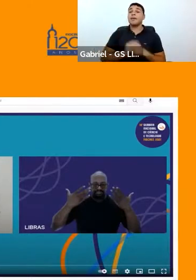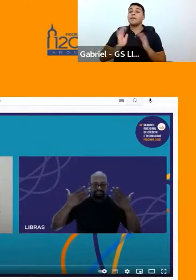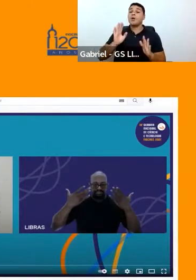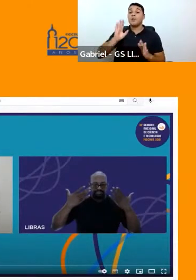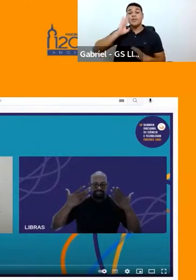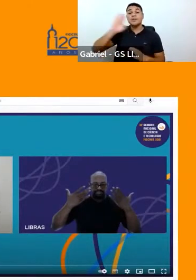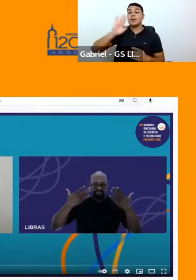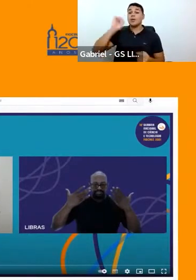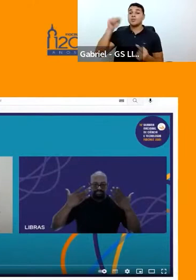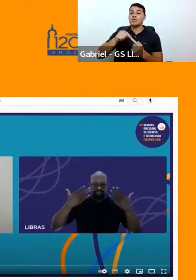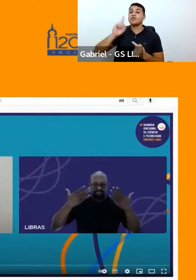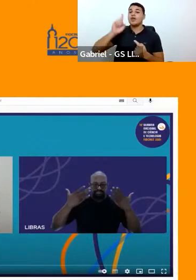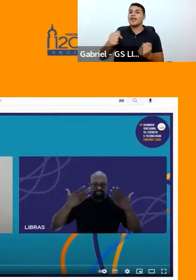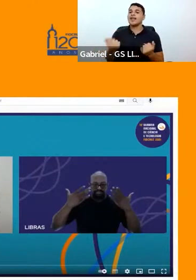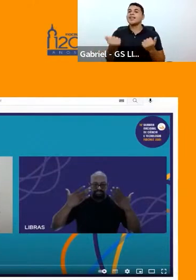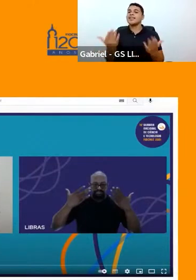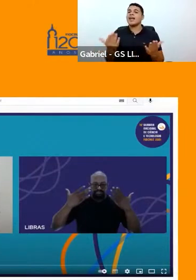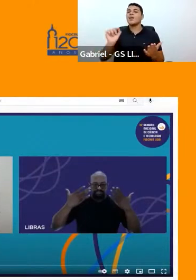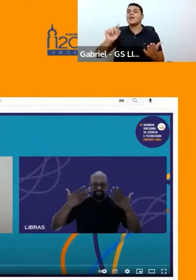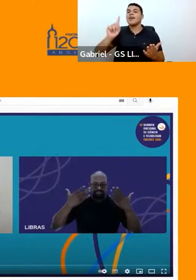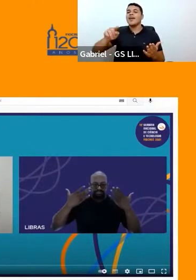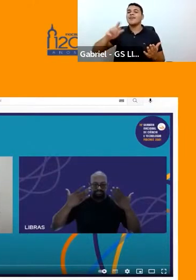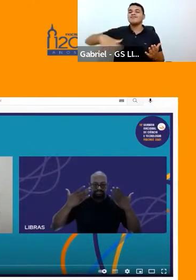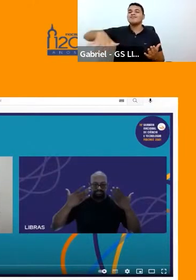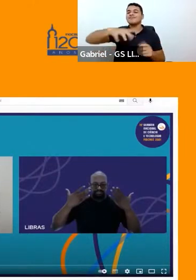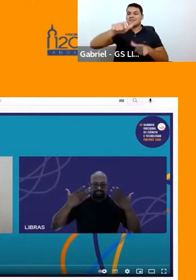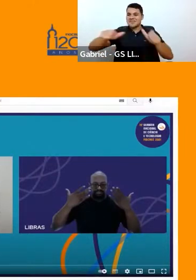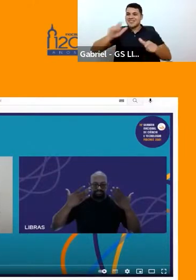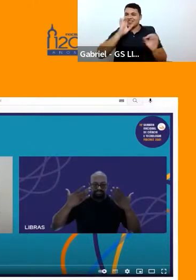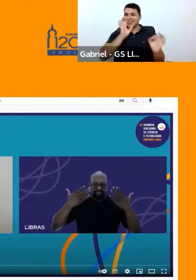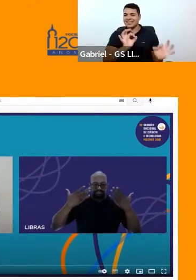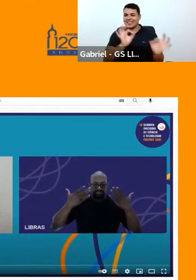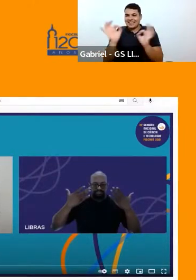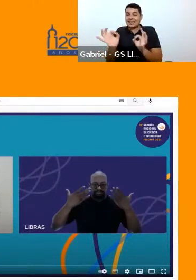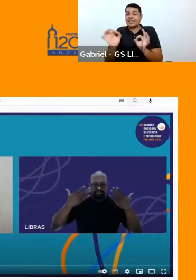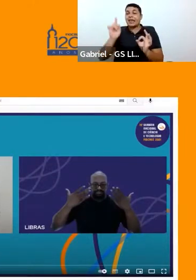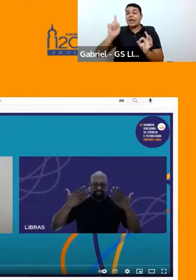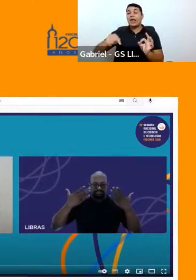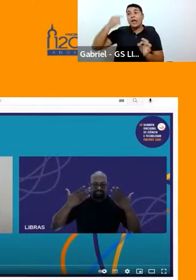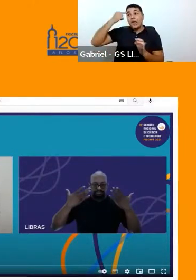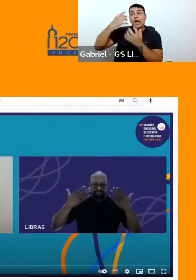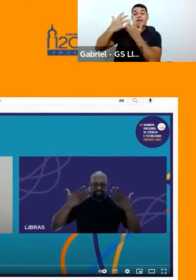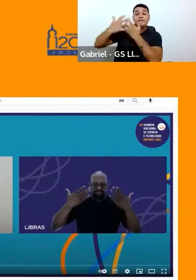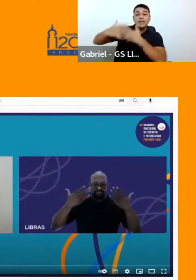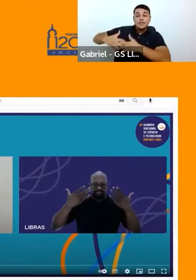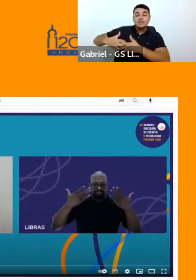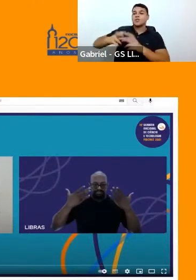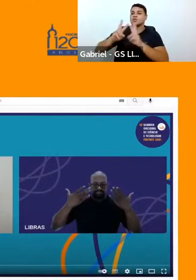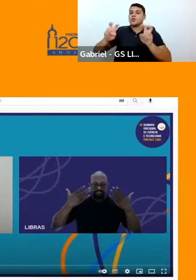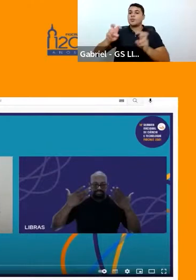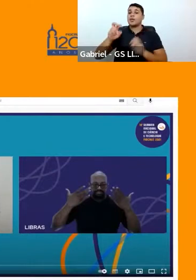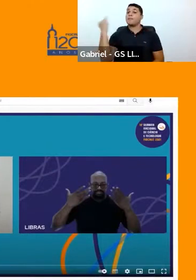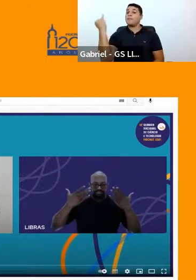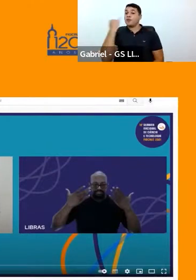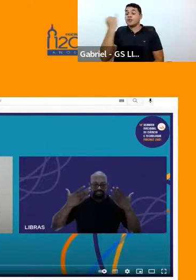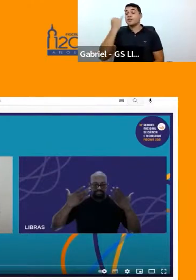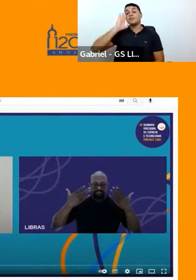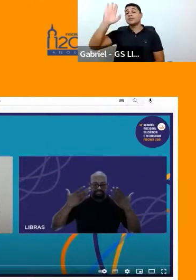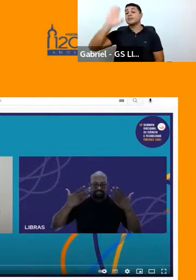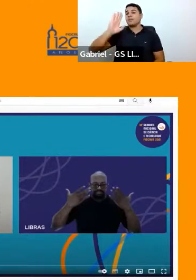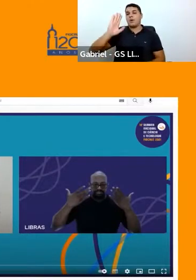foi provocar, né, assim, na Semana Nacional de Ciência e Tecnologia, uma reflexão sobre a importância da